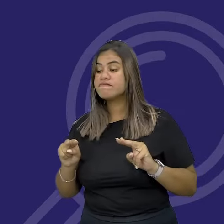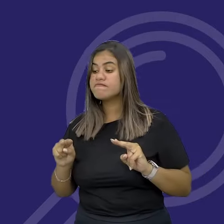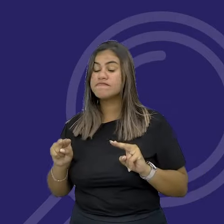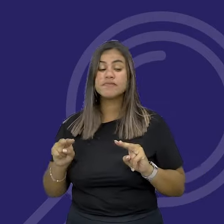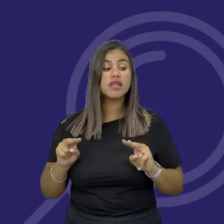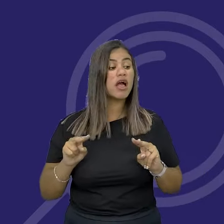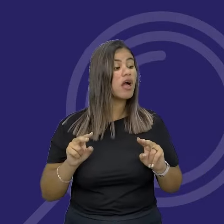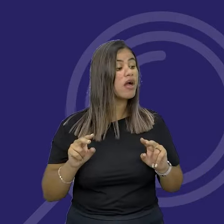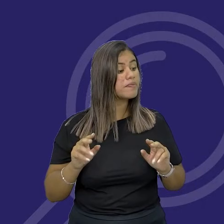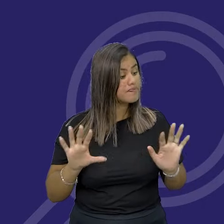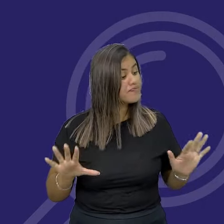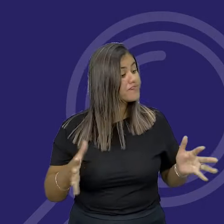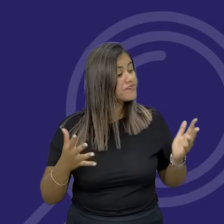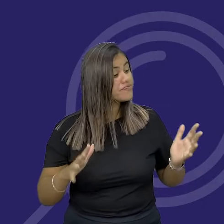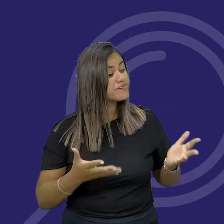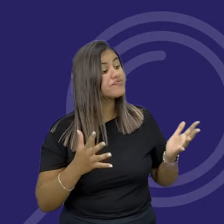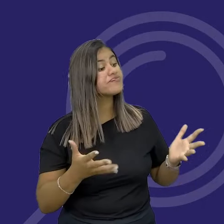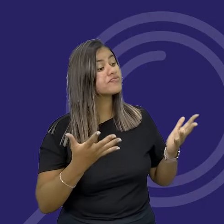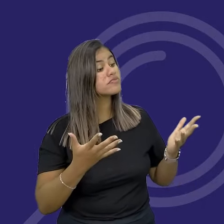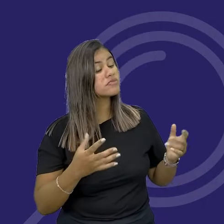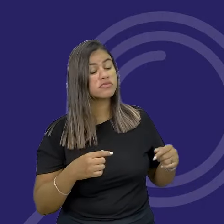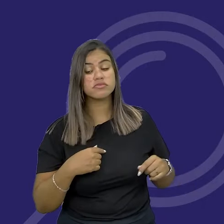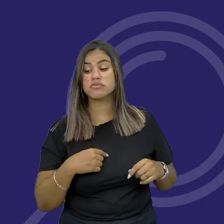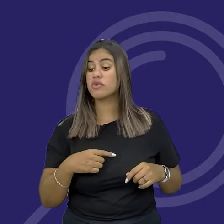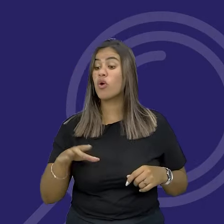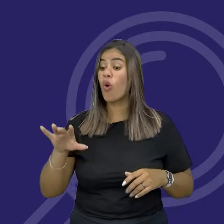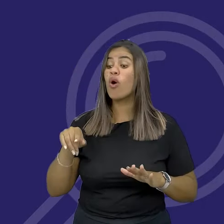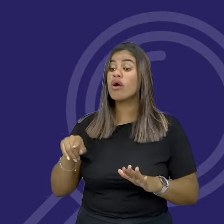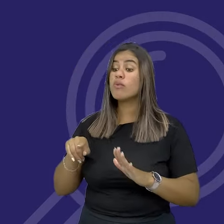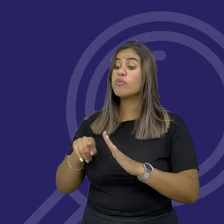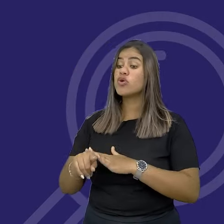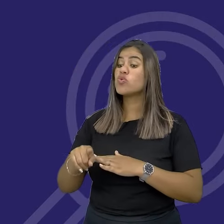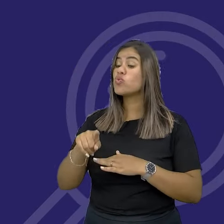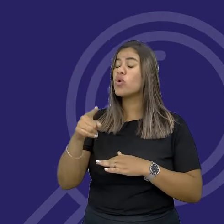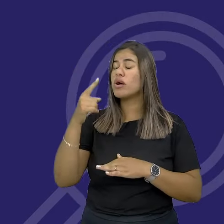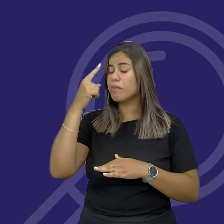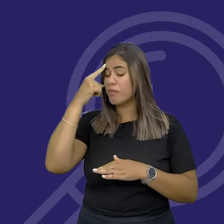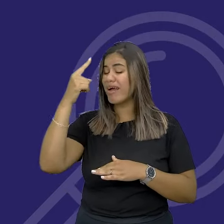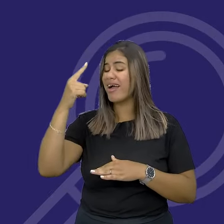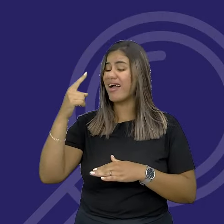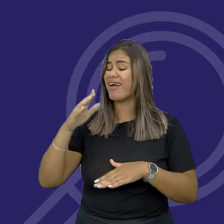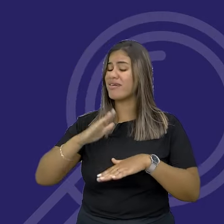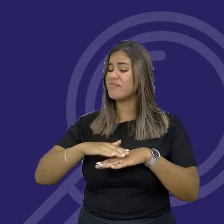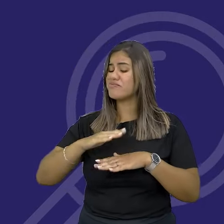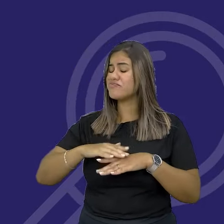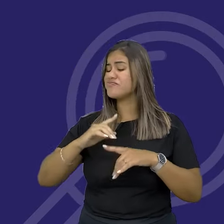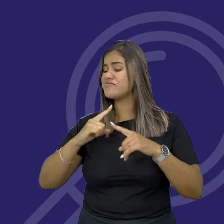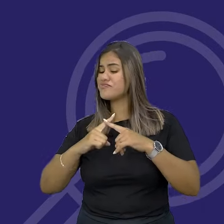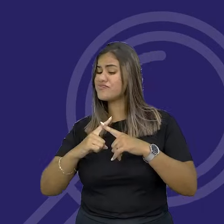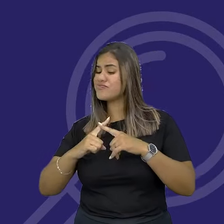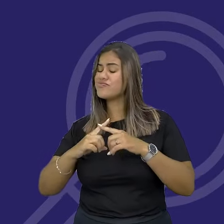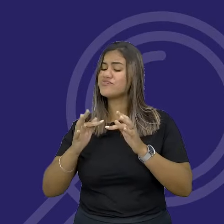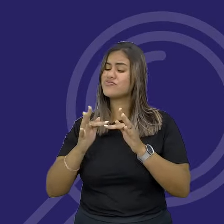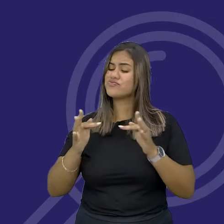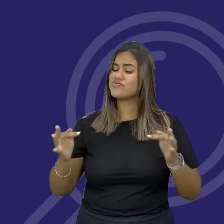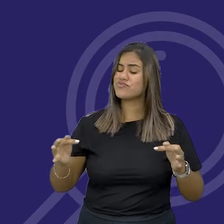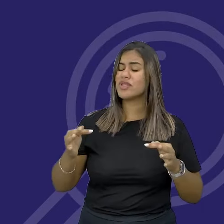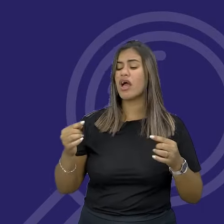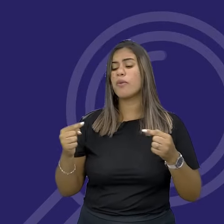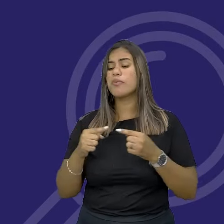gente, qual o procedimento que a gente faz quando a gente quer simplificar multiplicação de números